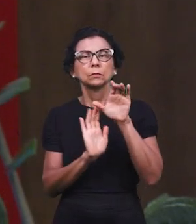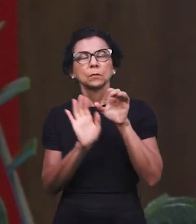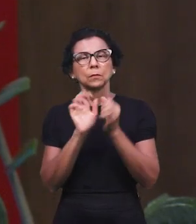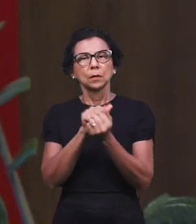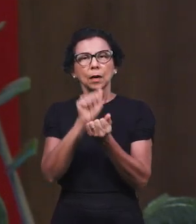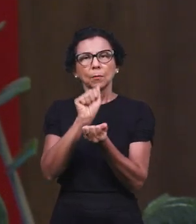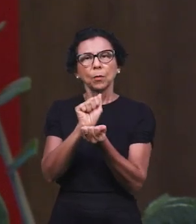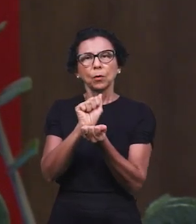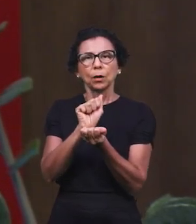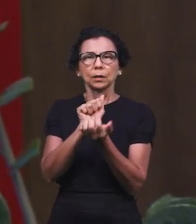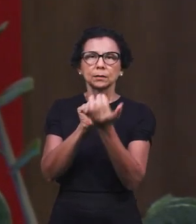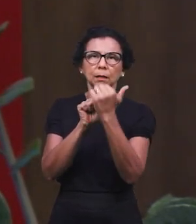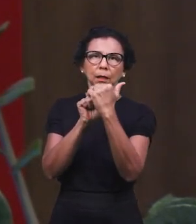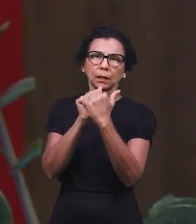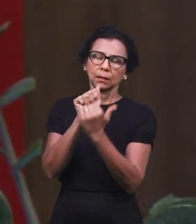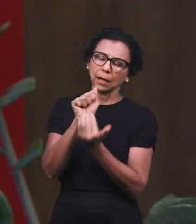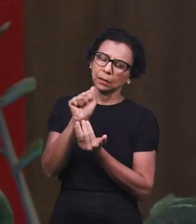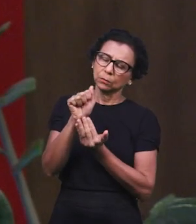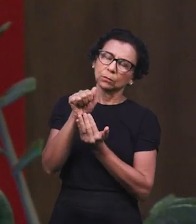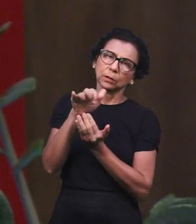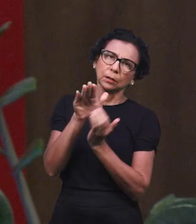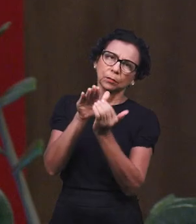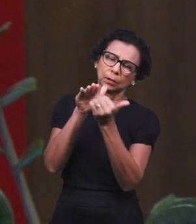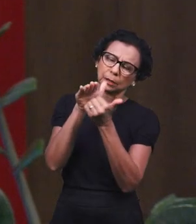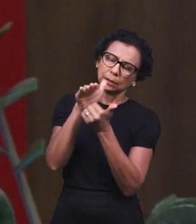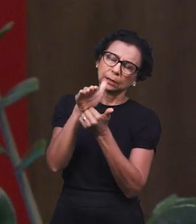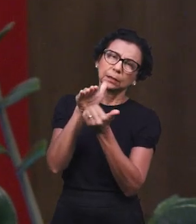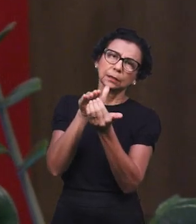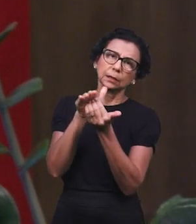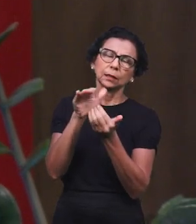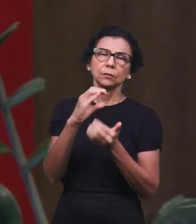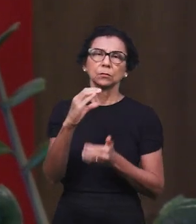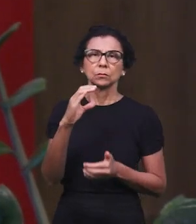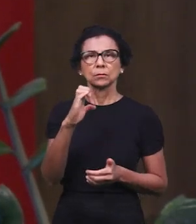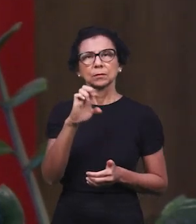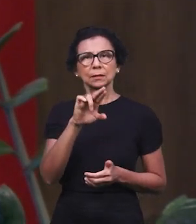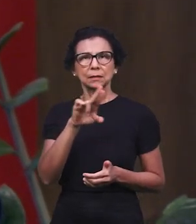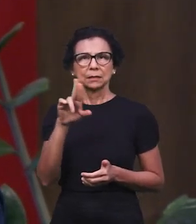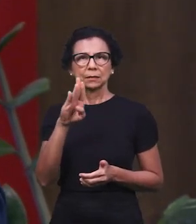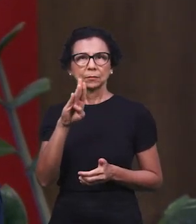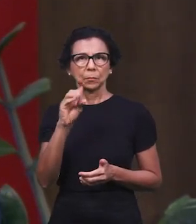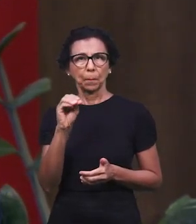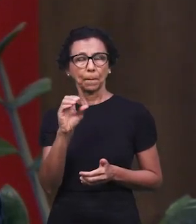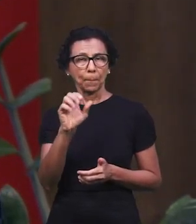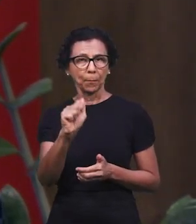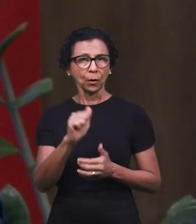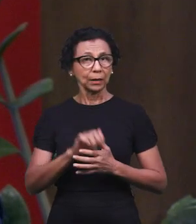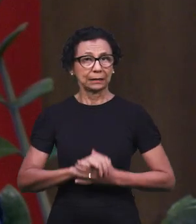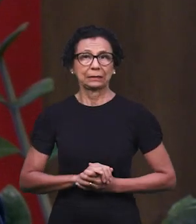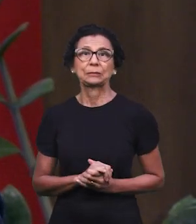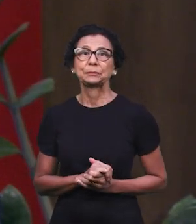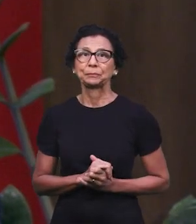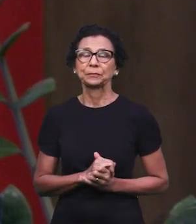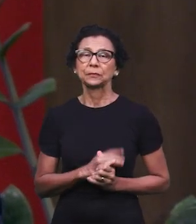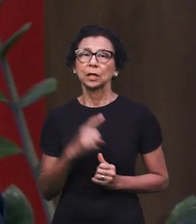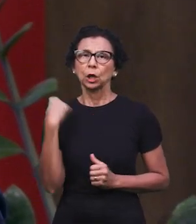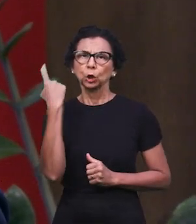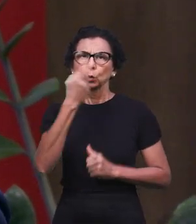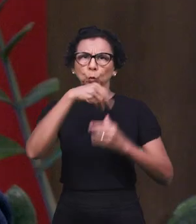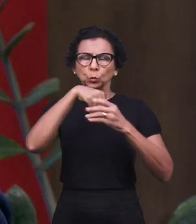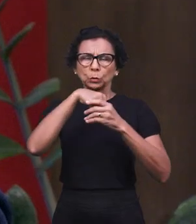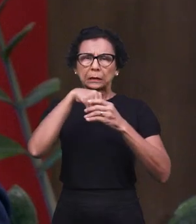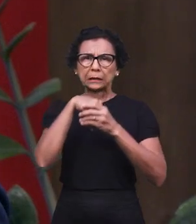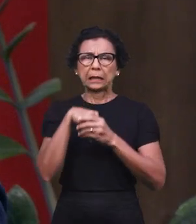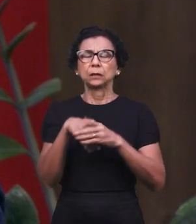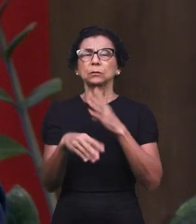nosso, faz parte também desse complexo, né? E a gente precisa cuidar de tudo que está aqui, não só os dentes. Então,